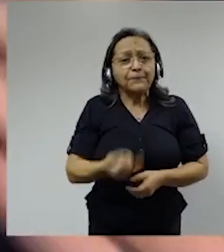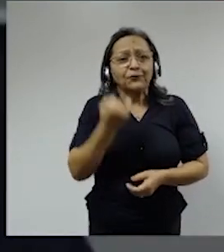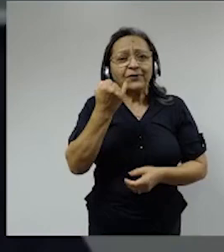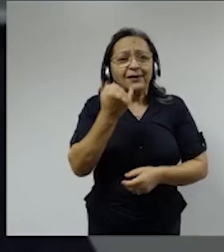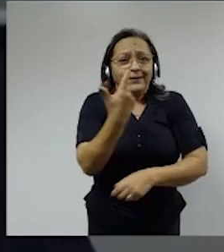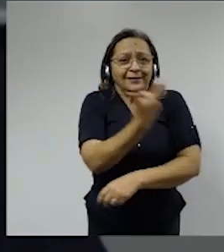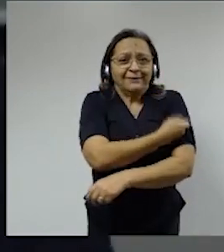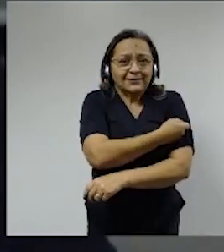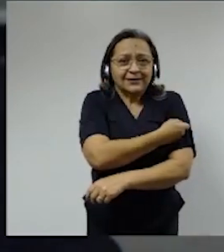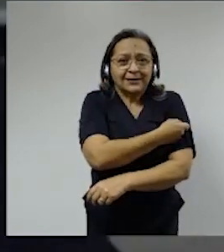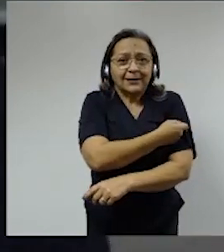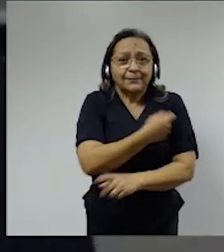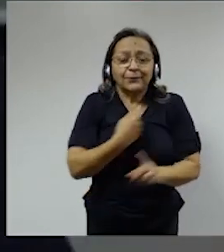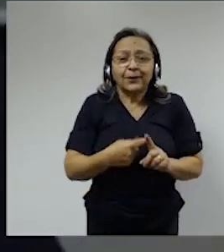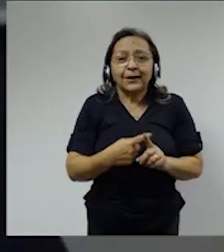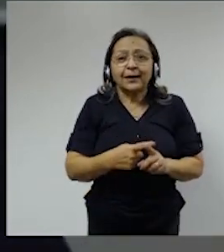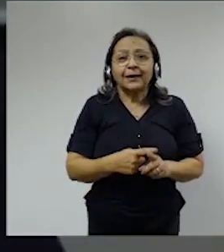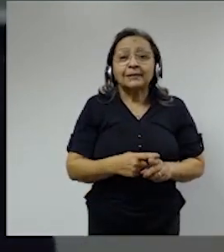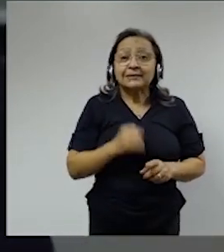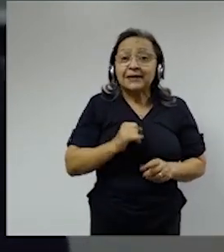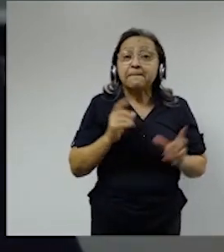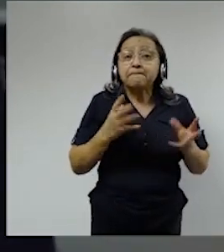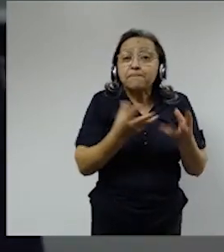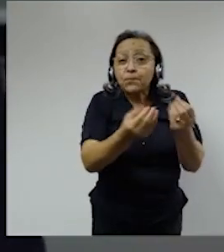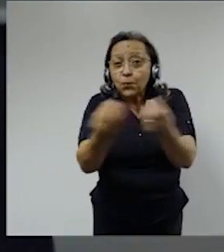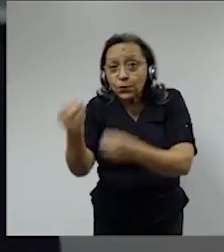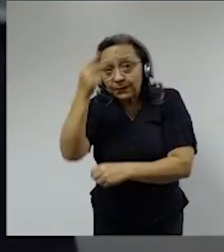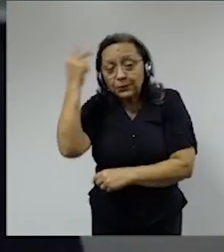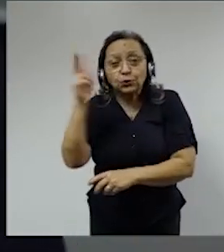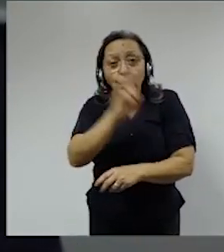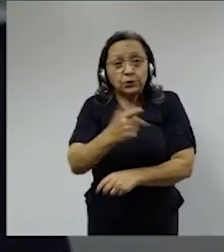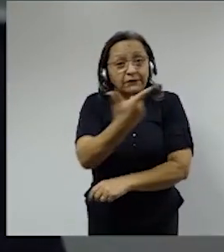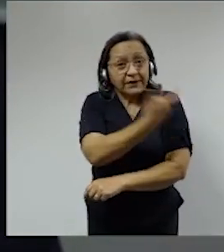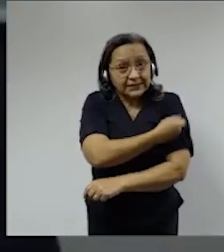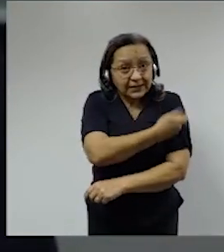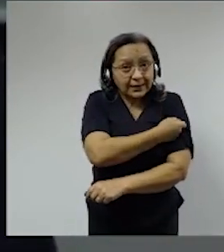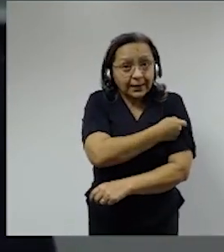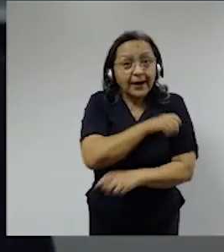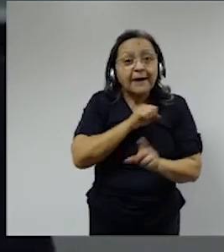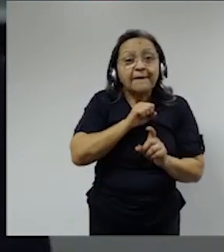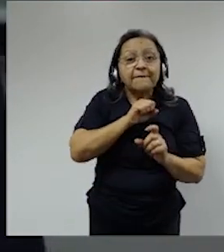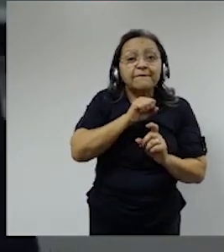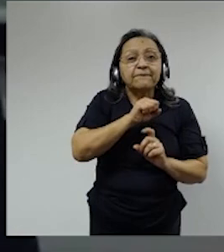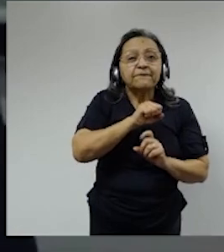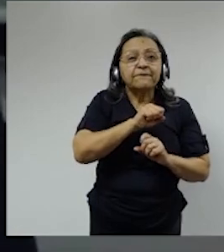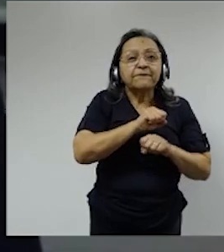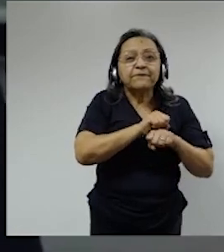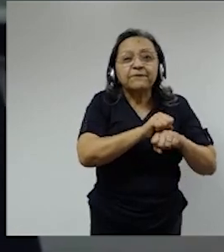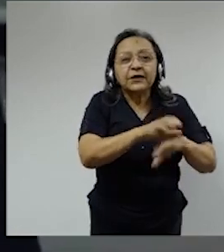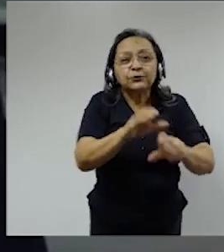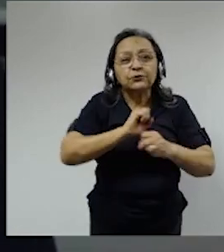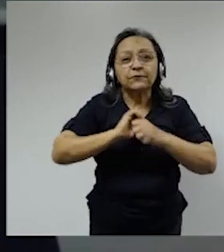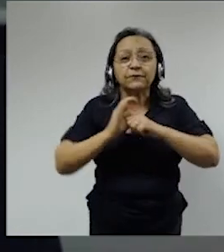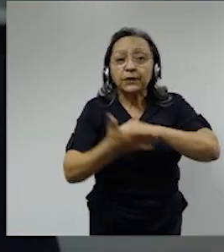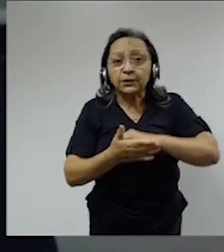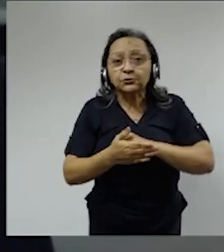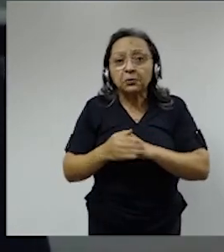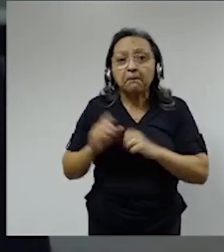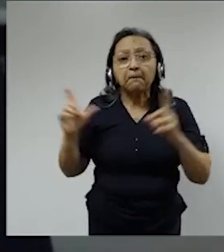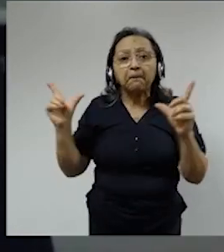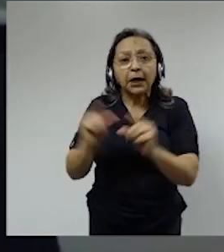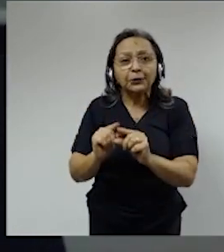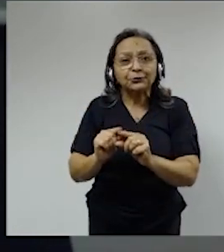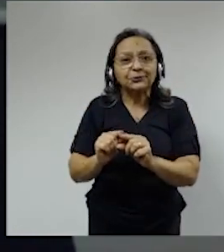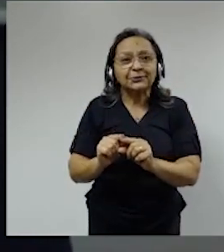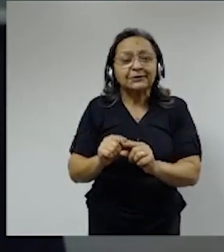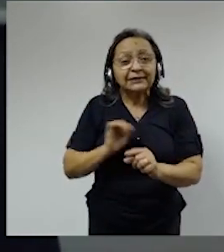pessoas imunizadas, o vírus circula menos. Aliás, é um dever de todos nós que temos condições de nos vacinar, sempre